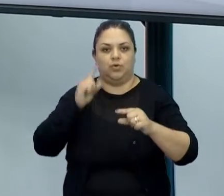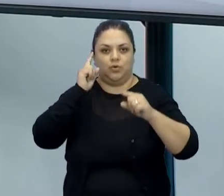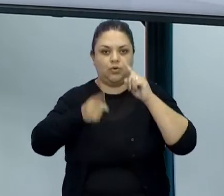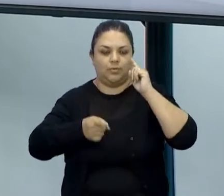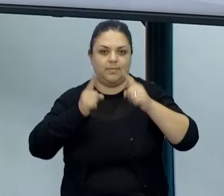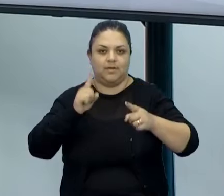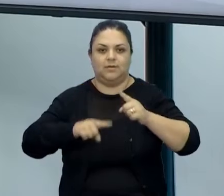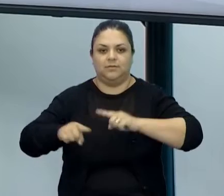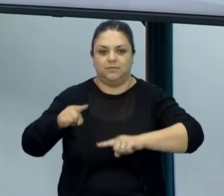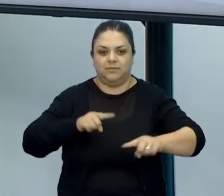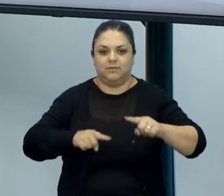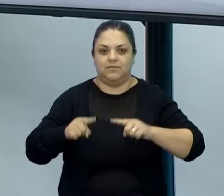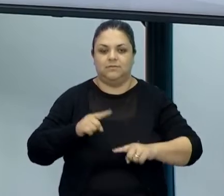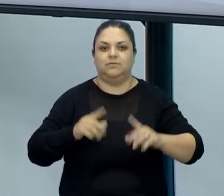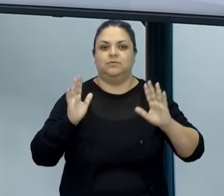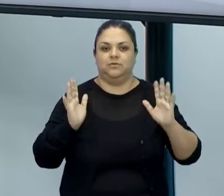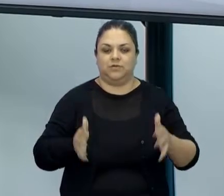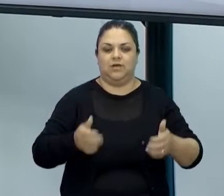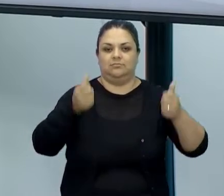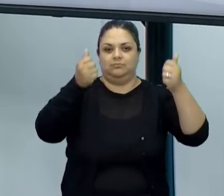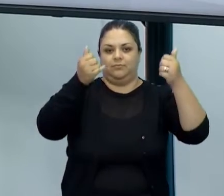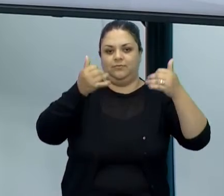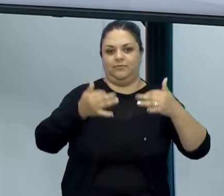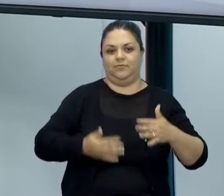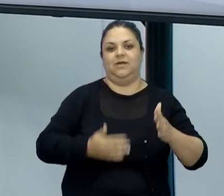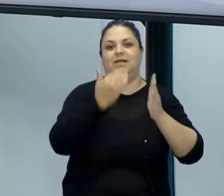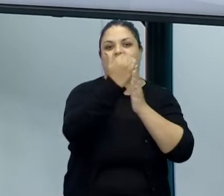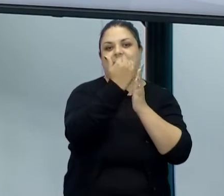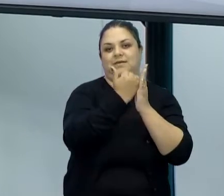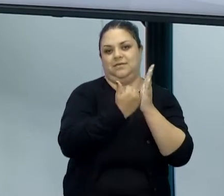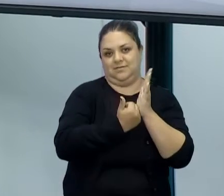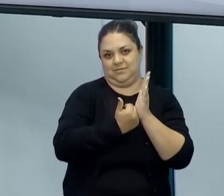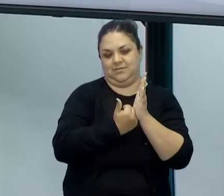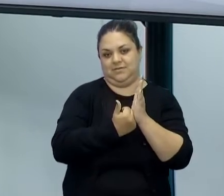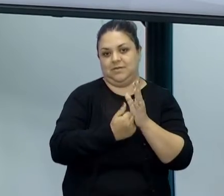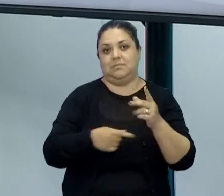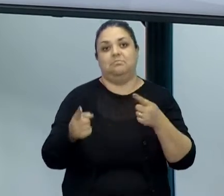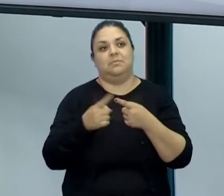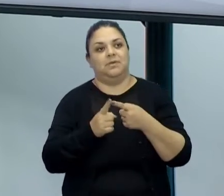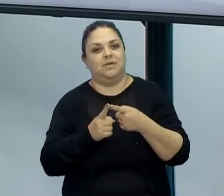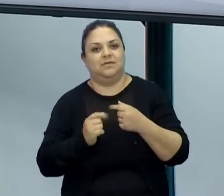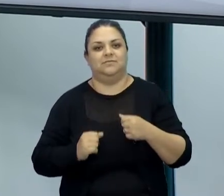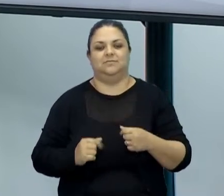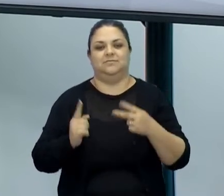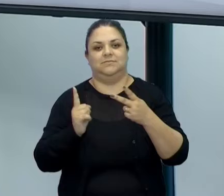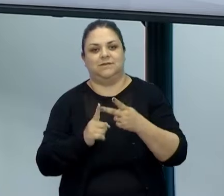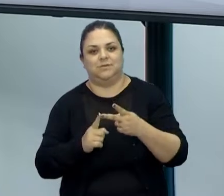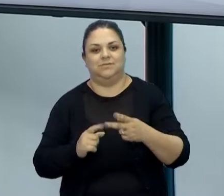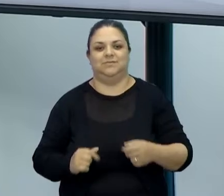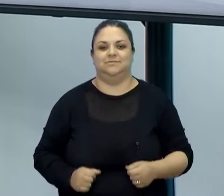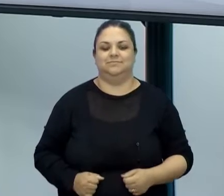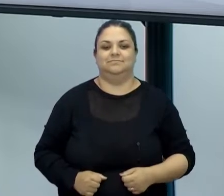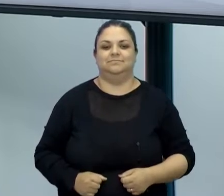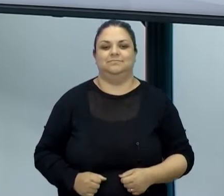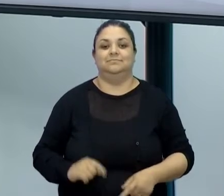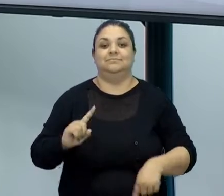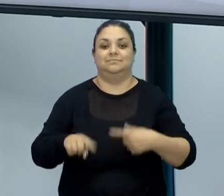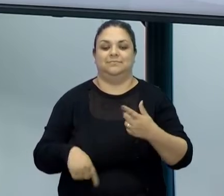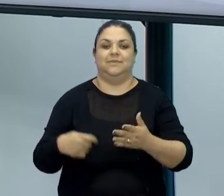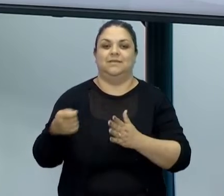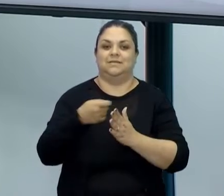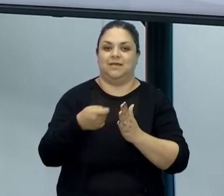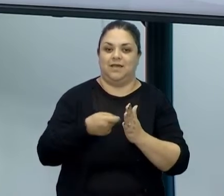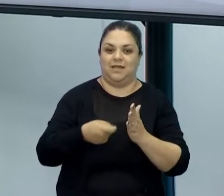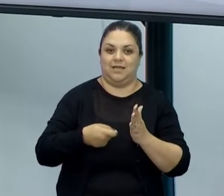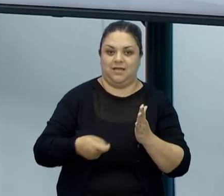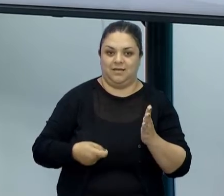ação como se fosse uma lista, né? A gente escreve lá, primeiro passo, segundo passo. E a gente escreve essa